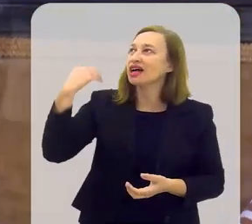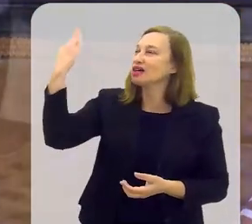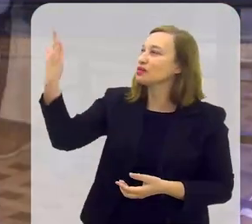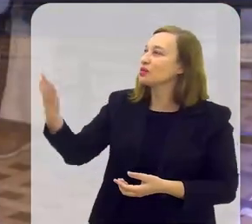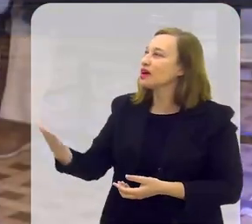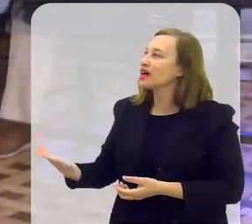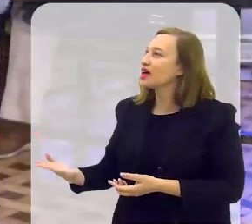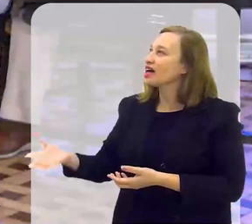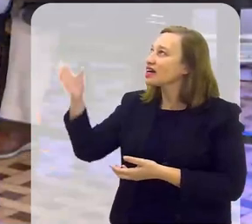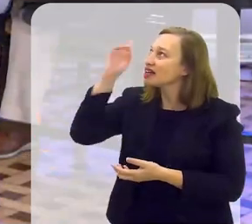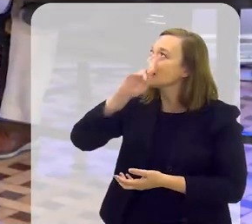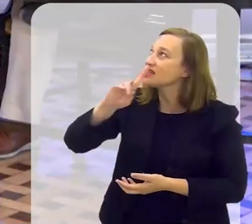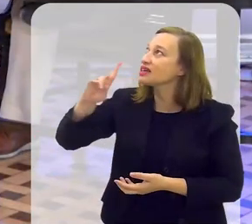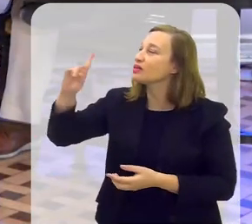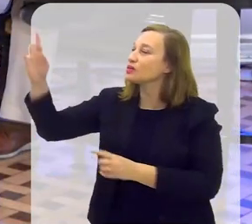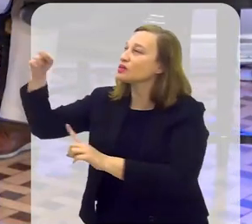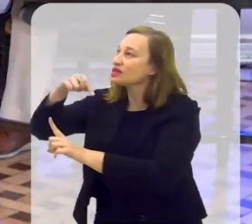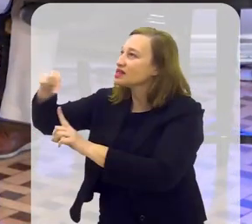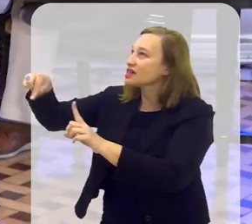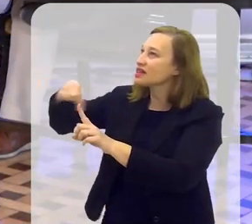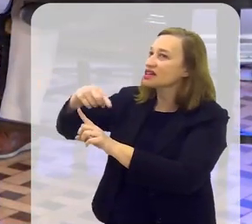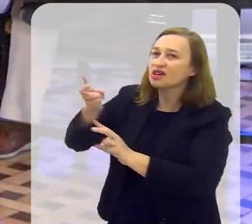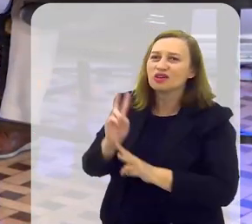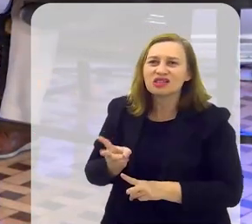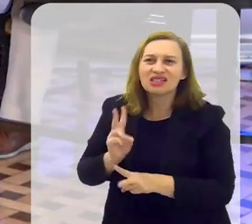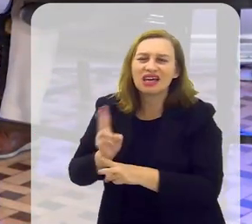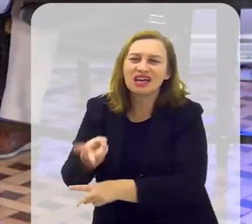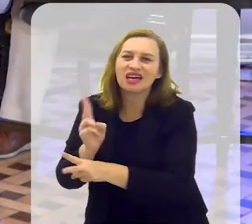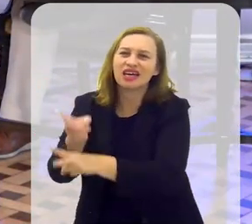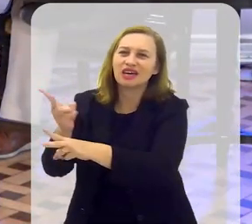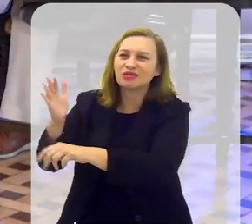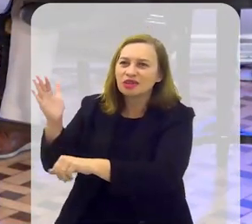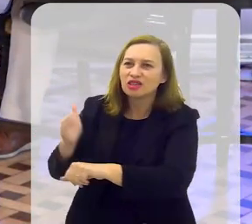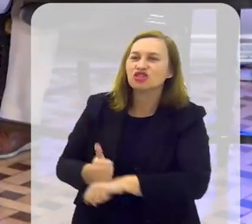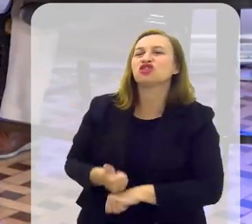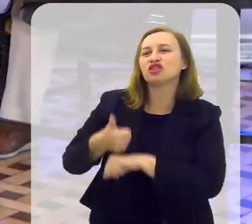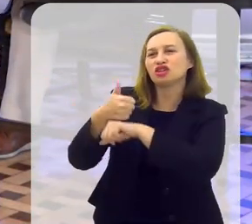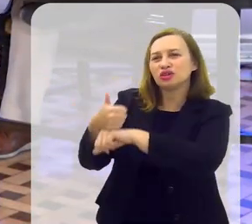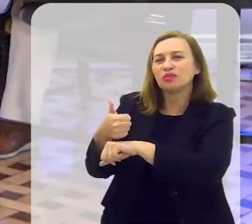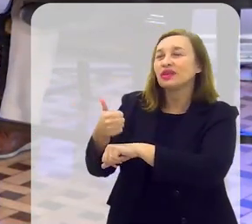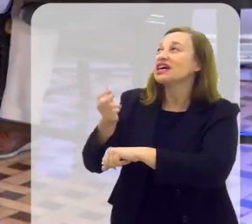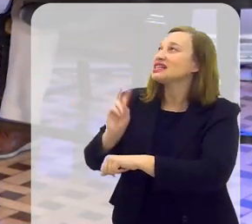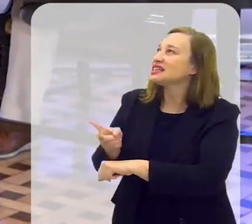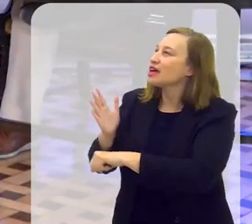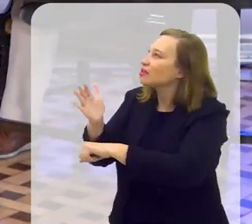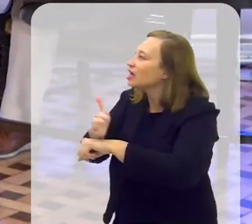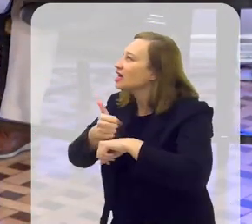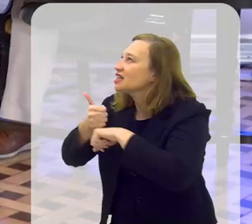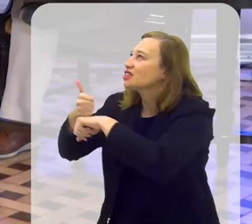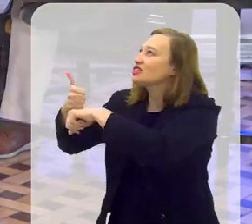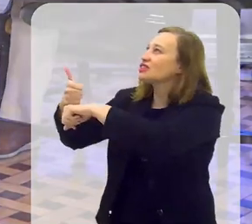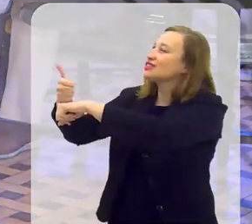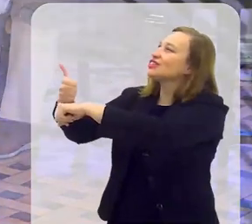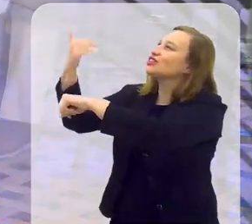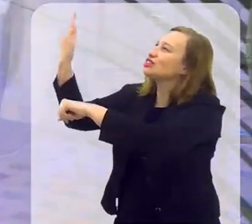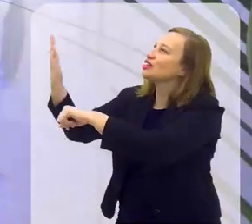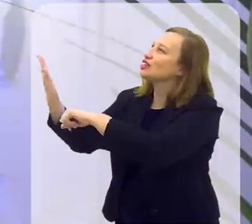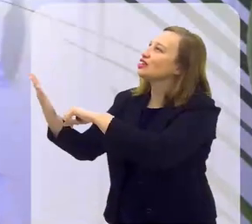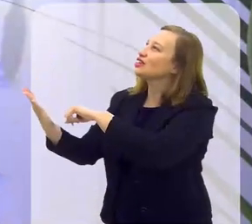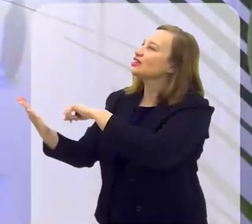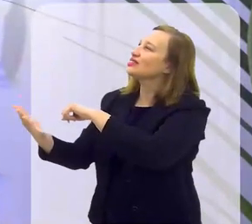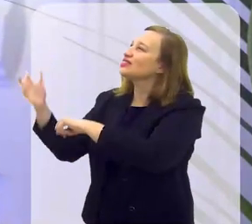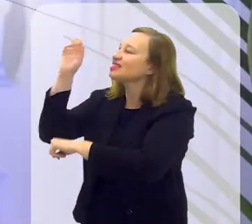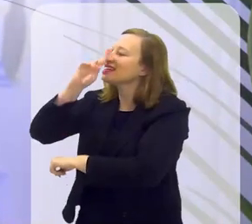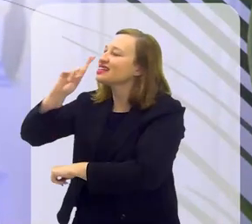santo é para sempre tu és digno Para Sempre tu